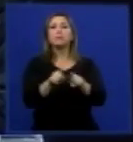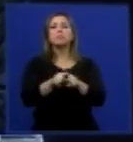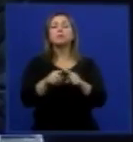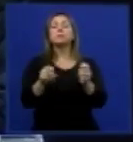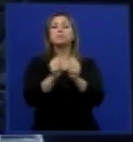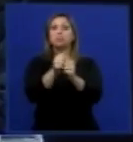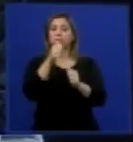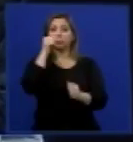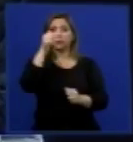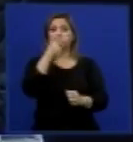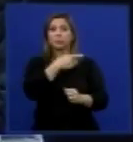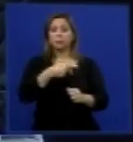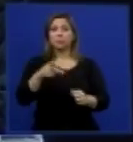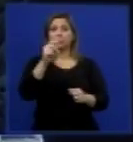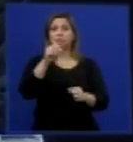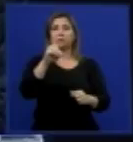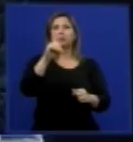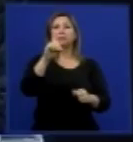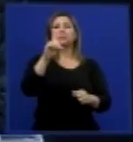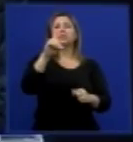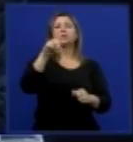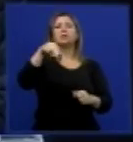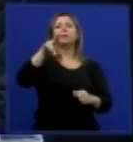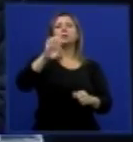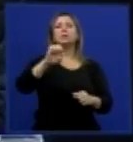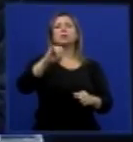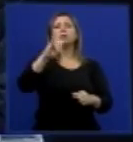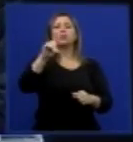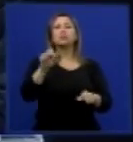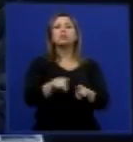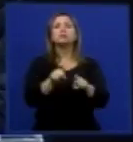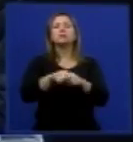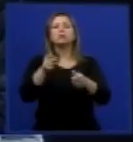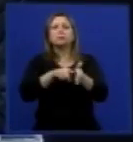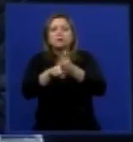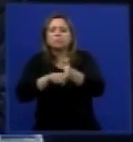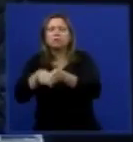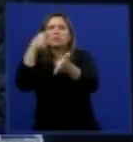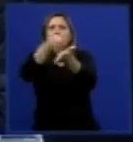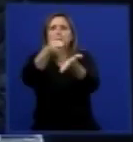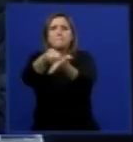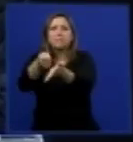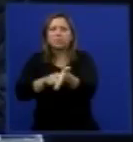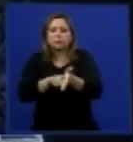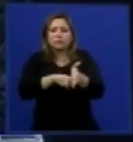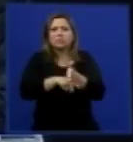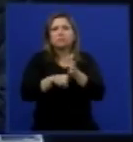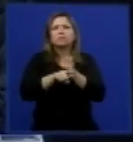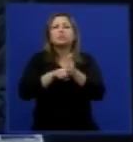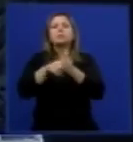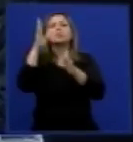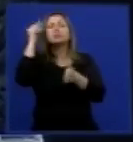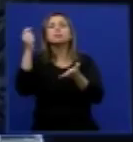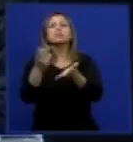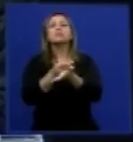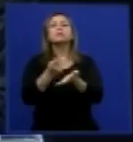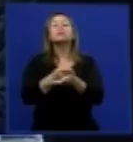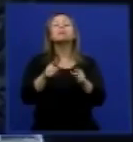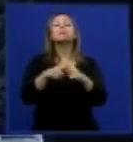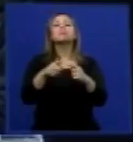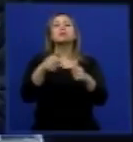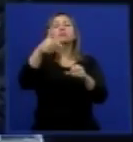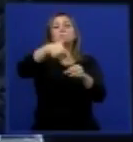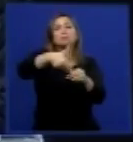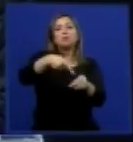dout Nil de Lago arcando com a maior parte dos custos de pesquisa com a usina de Xisto da Petrobras em São Mateus do Sul no